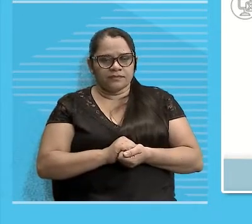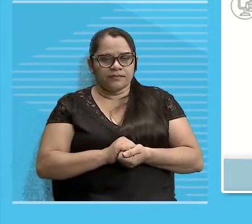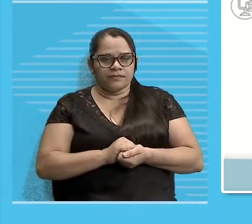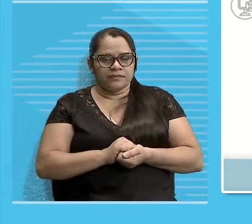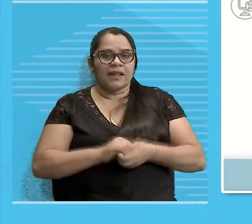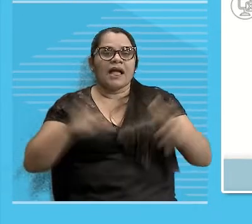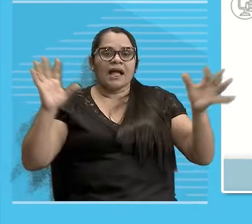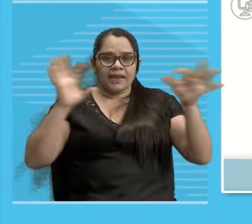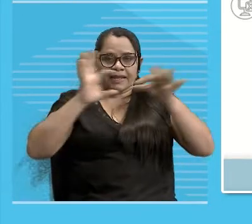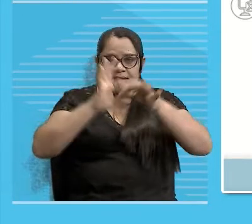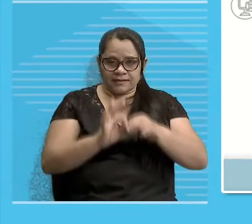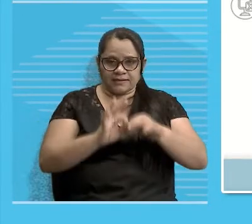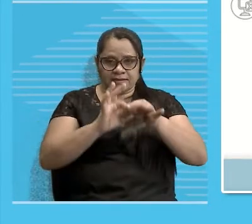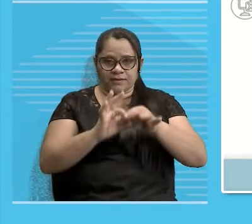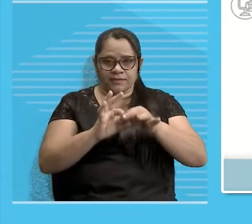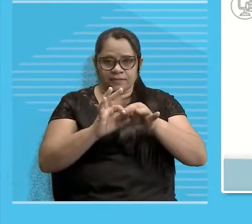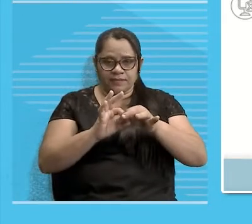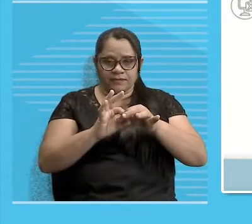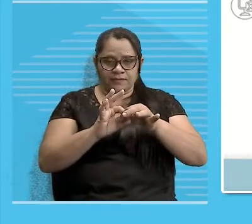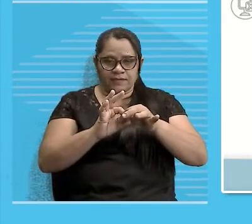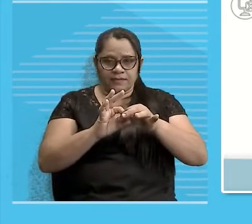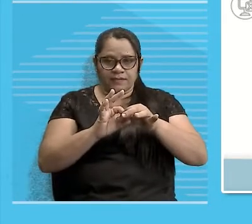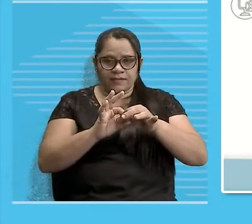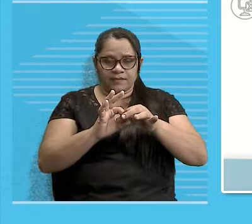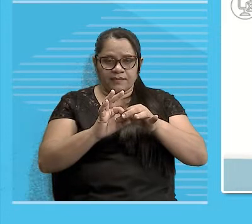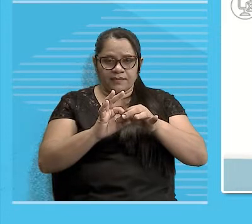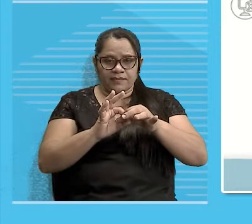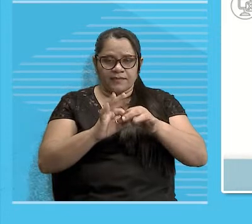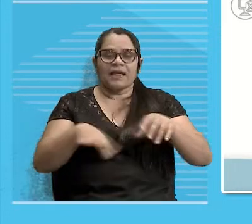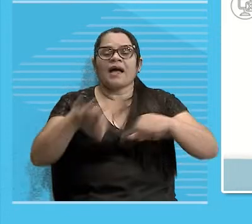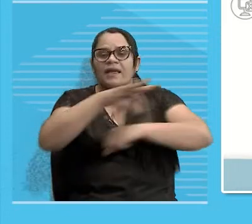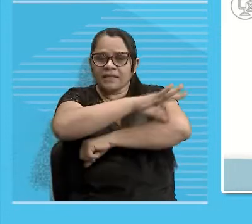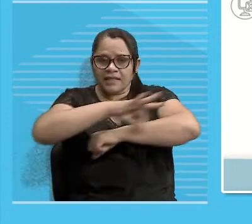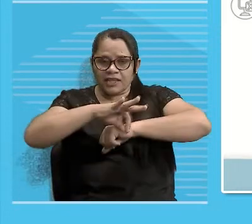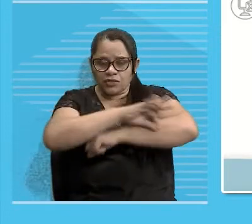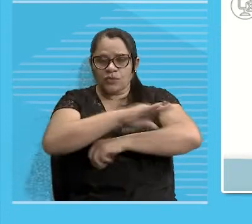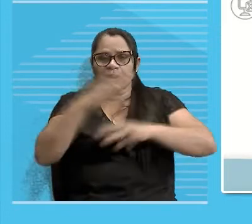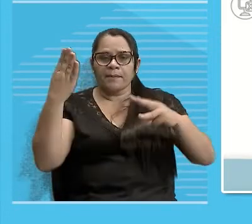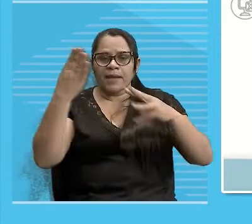Associação entre a escultura e a arquitetura. Nós vamos ver que na arquitetura barroca